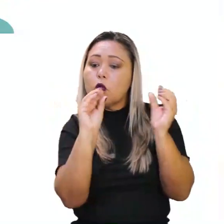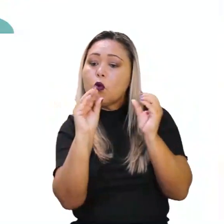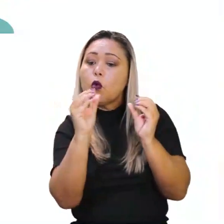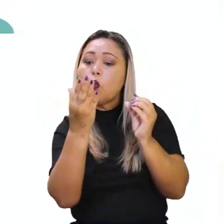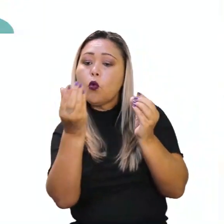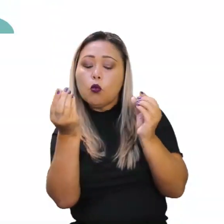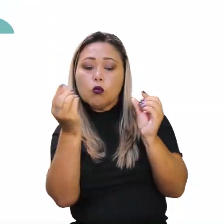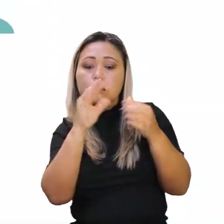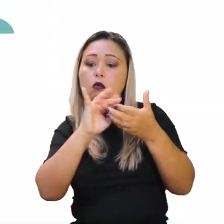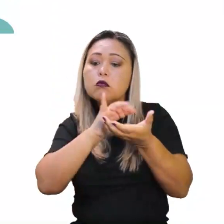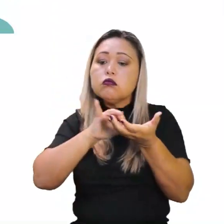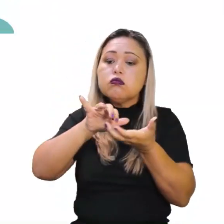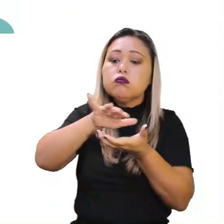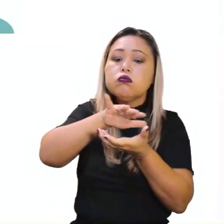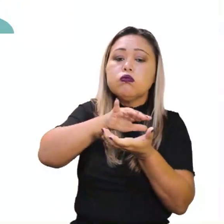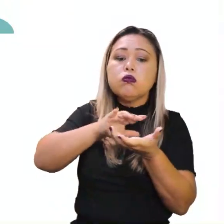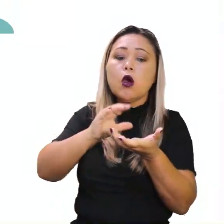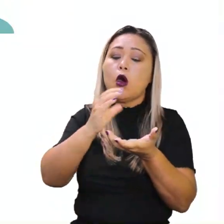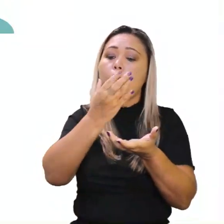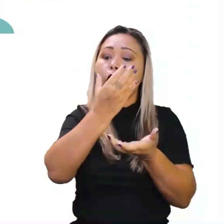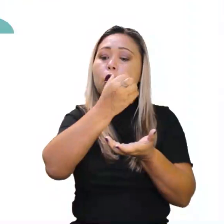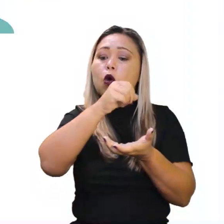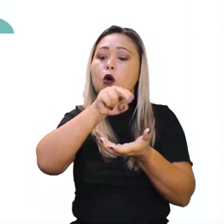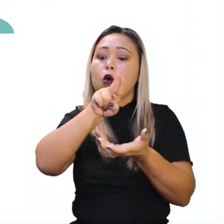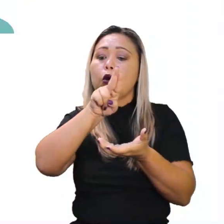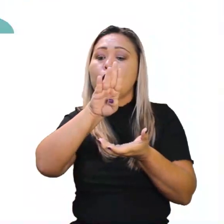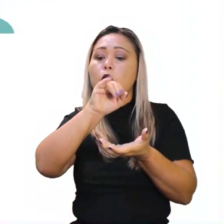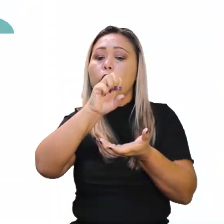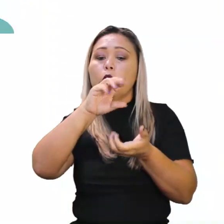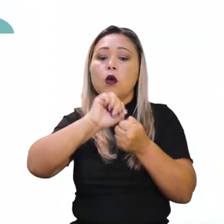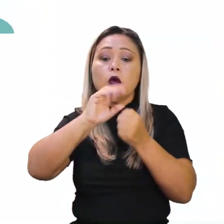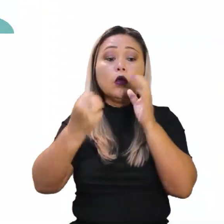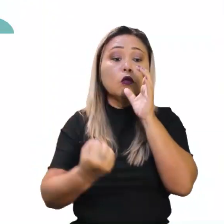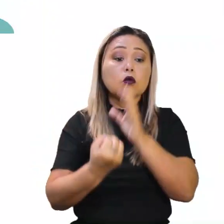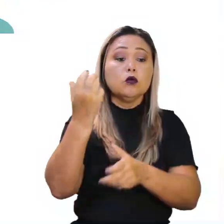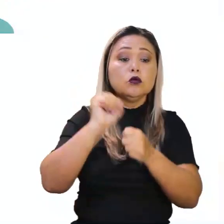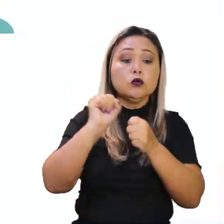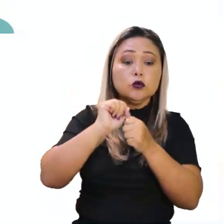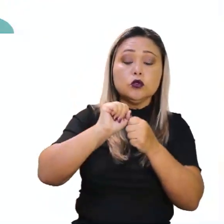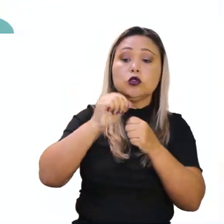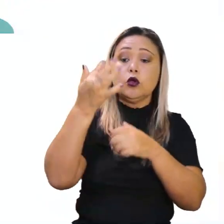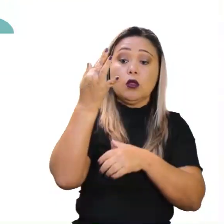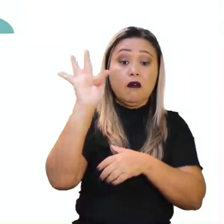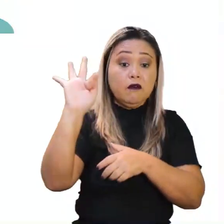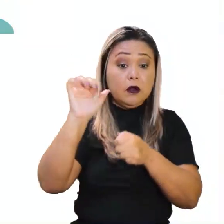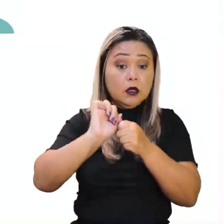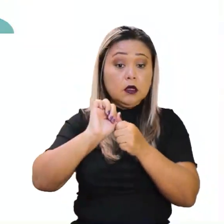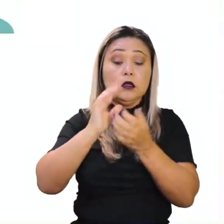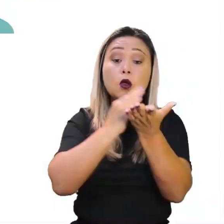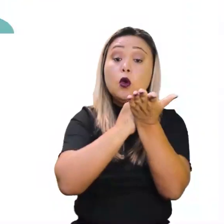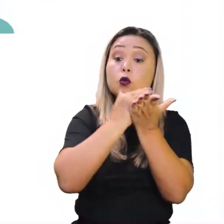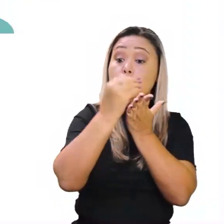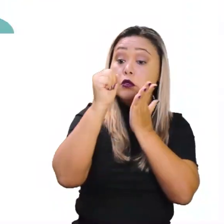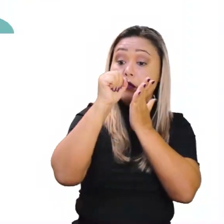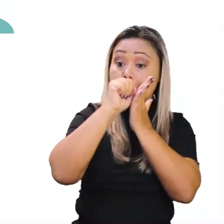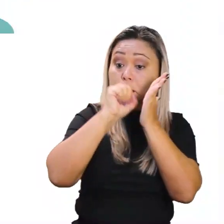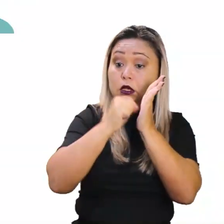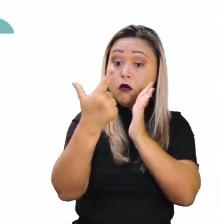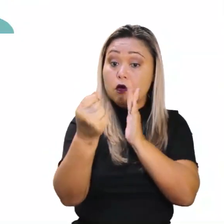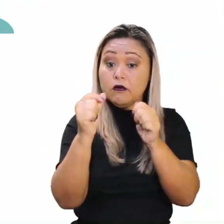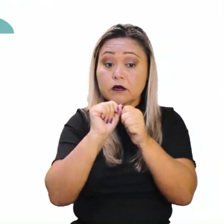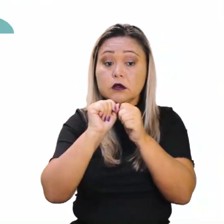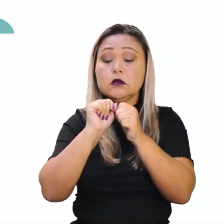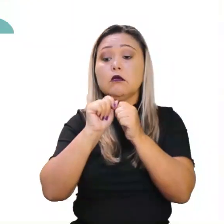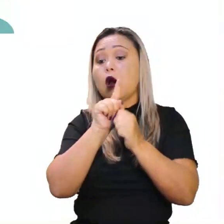movimento artístico aí surgido na França no início do século XX. Então, vocês podem consultar essa plataforma